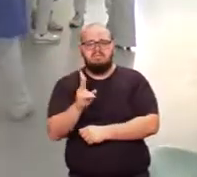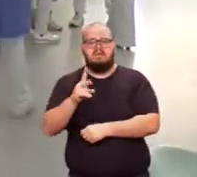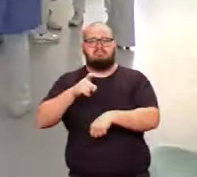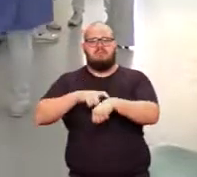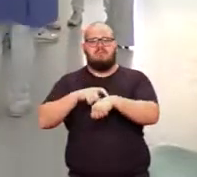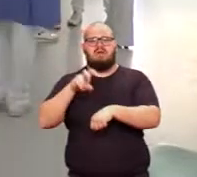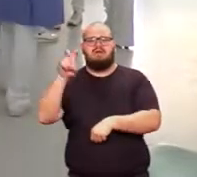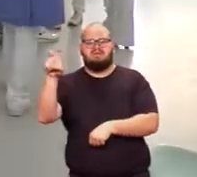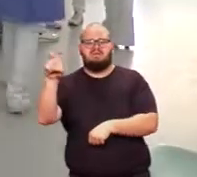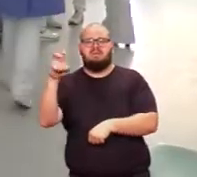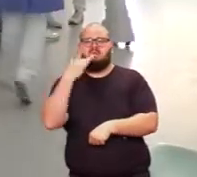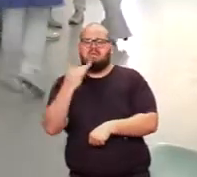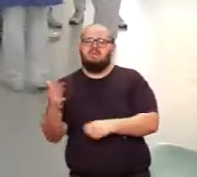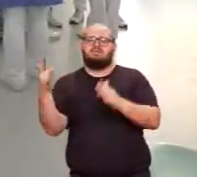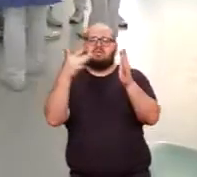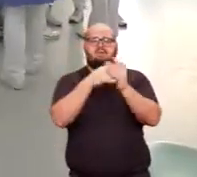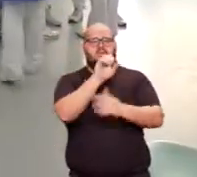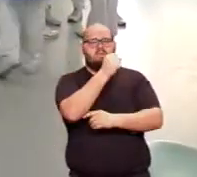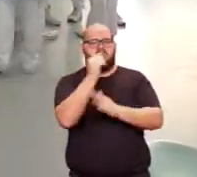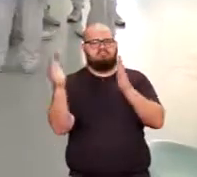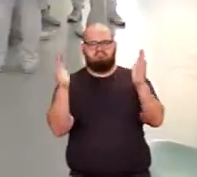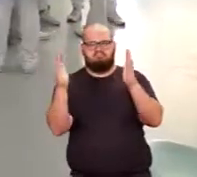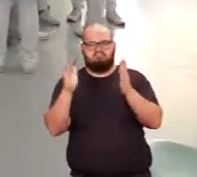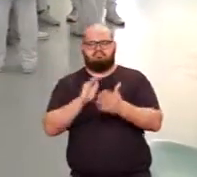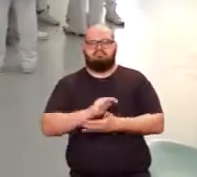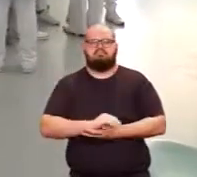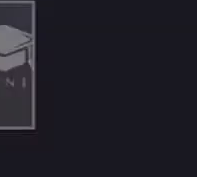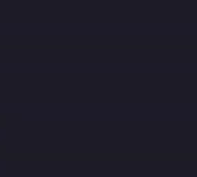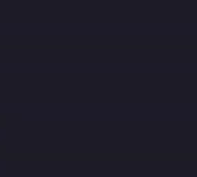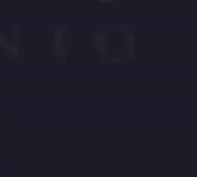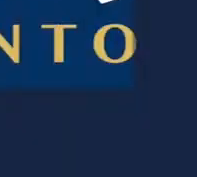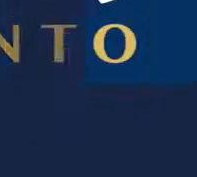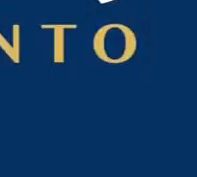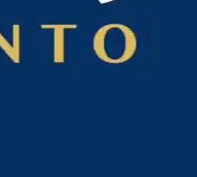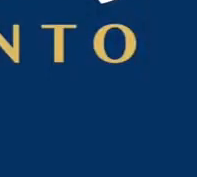às quartas-feiras, entre as 17 e 20 horas.